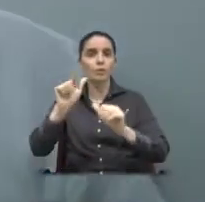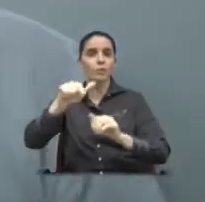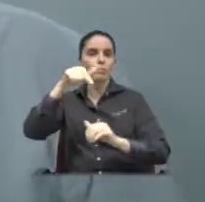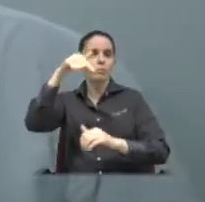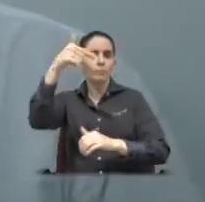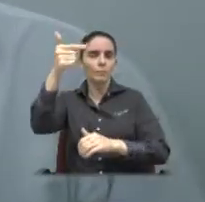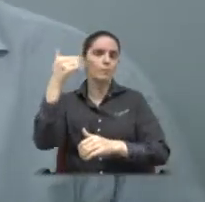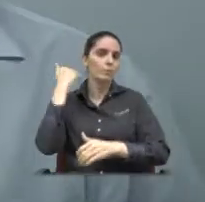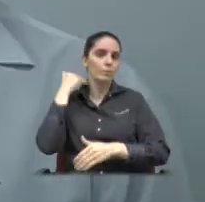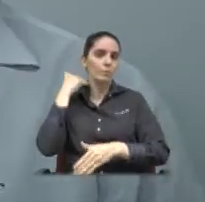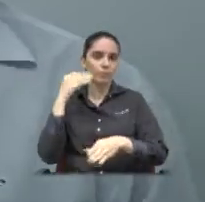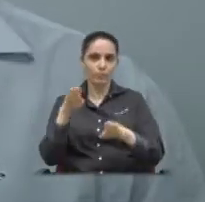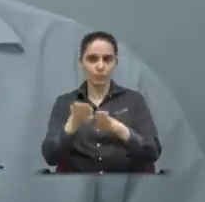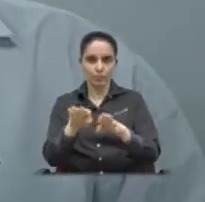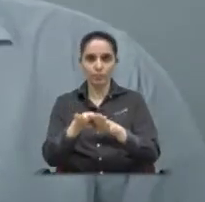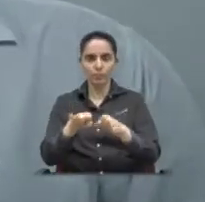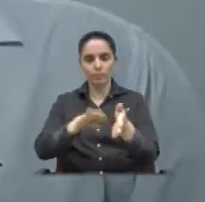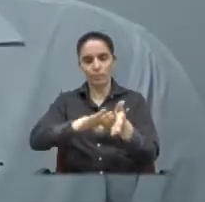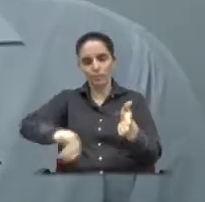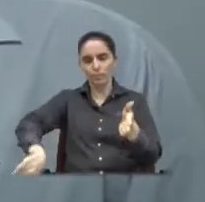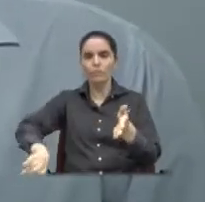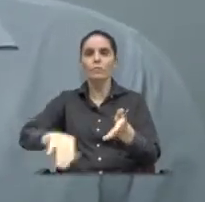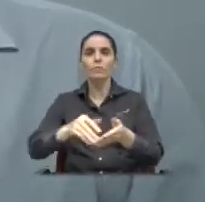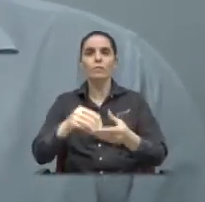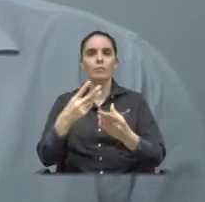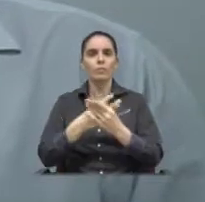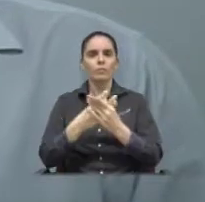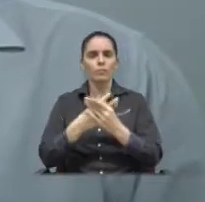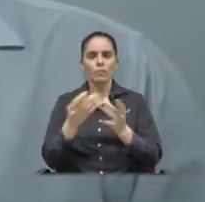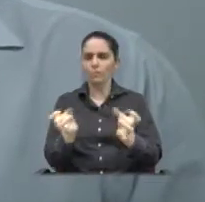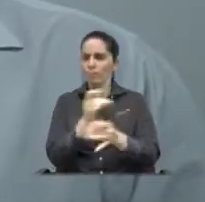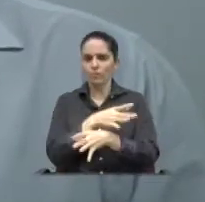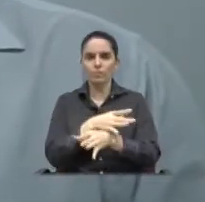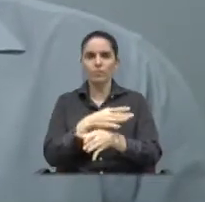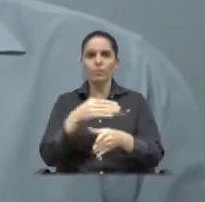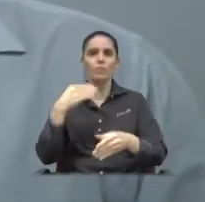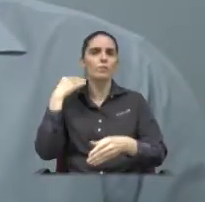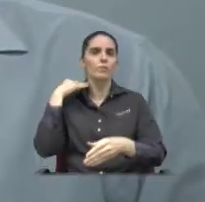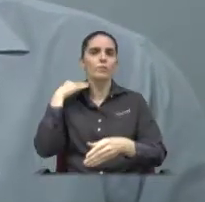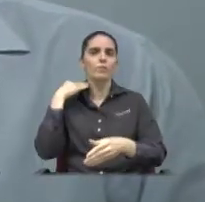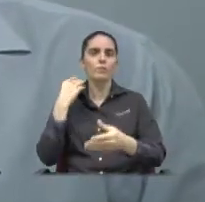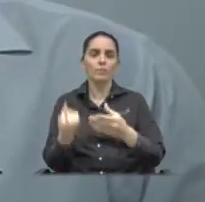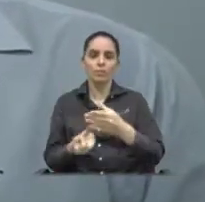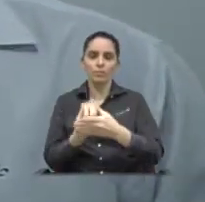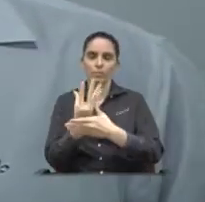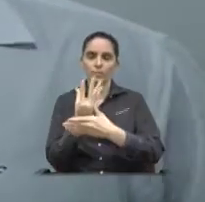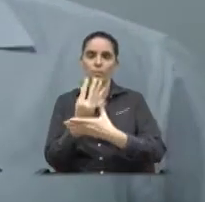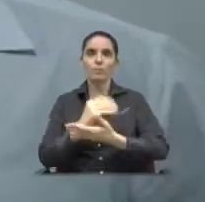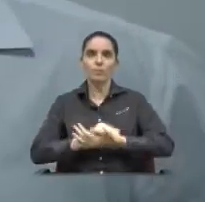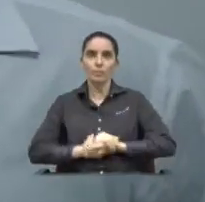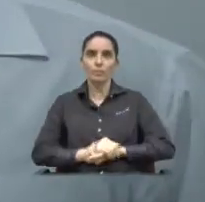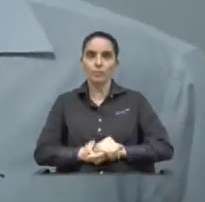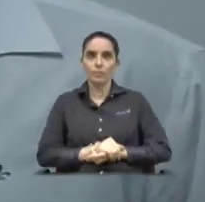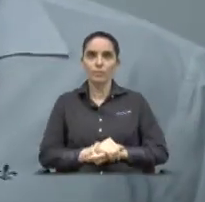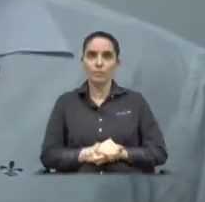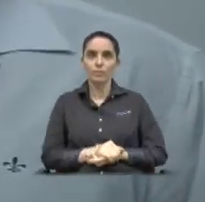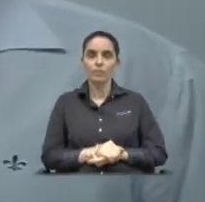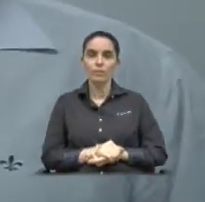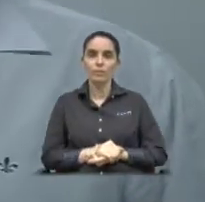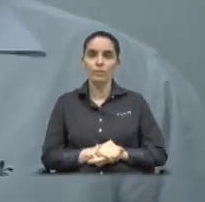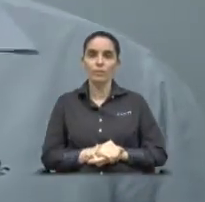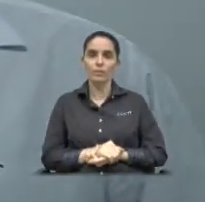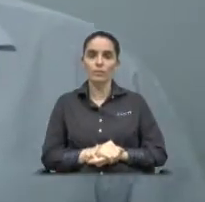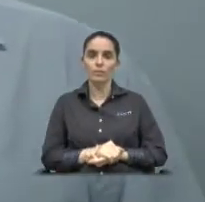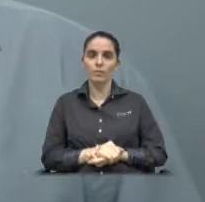bancos também, que pudessem retirar a conta da Câmara do Banco Santander. Quem?